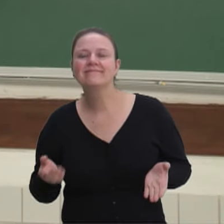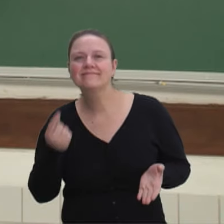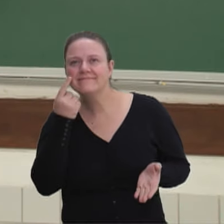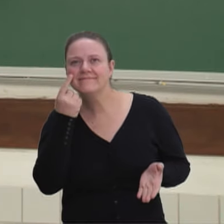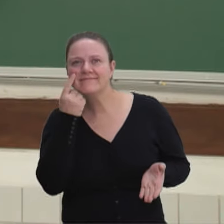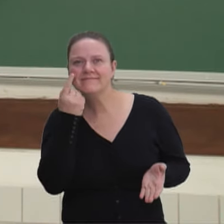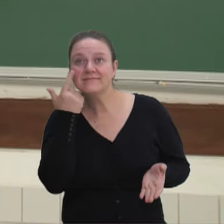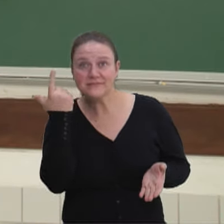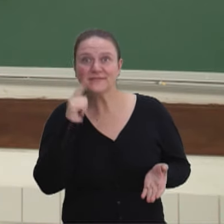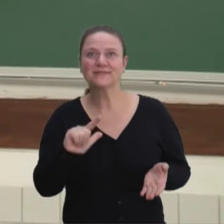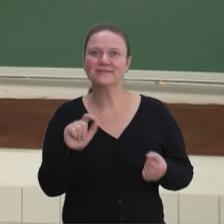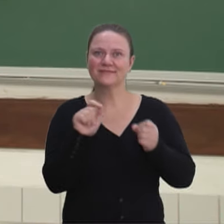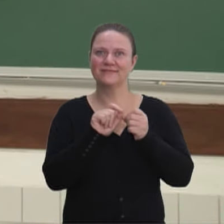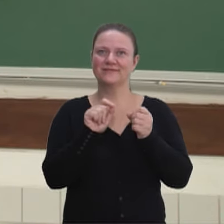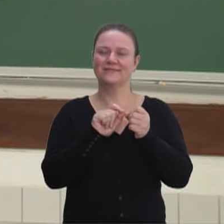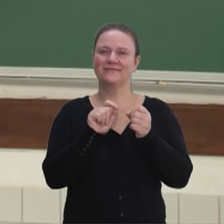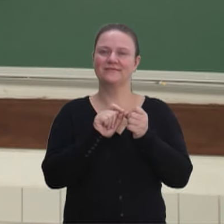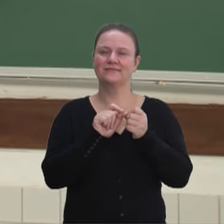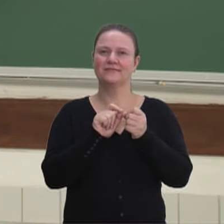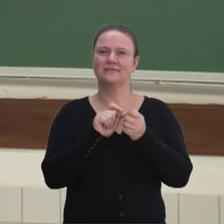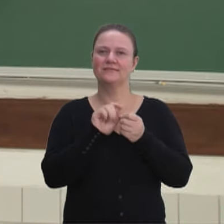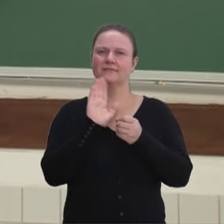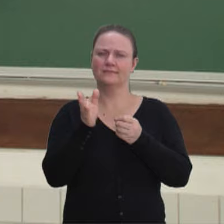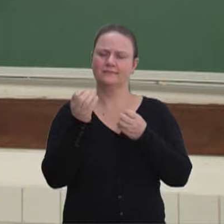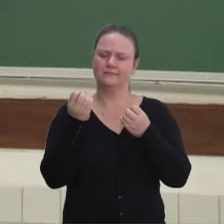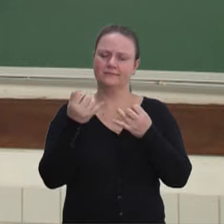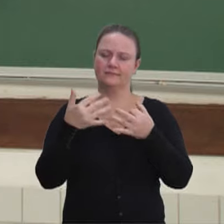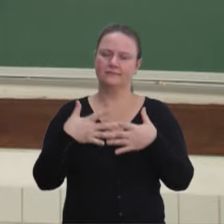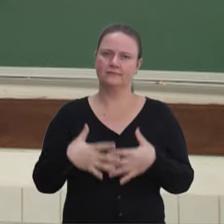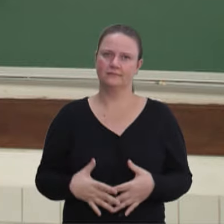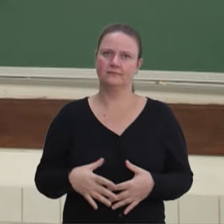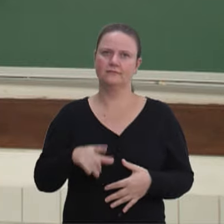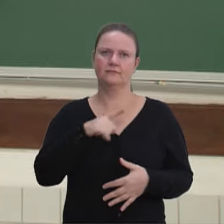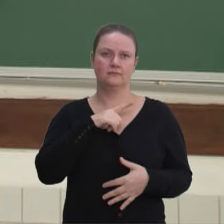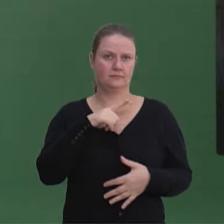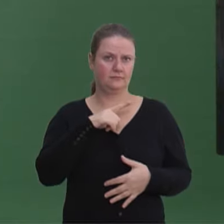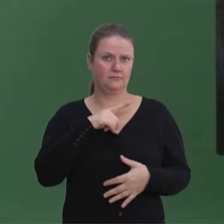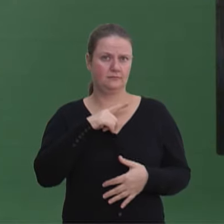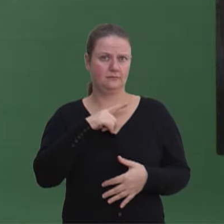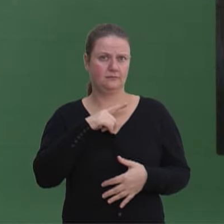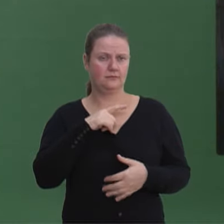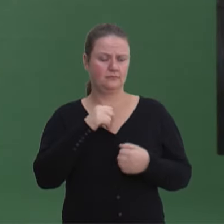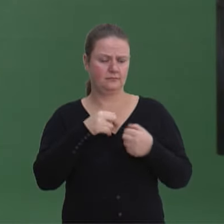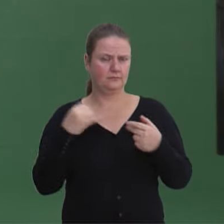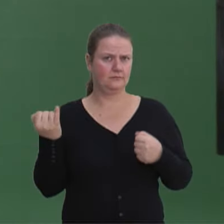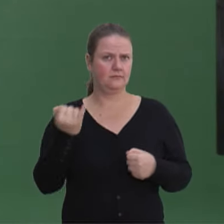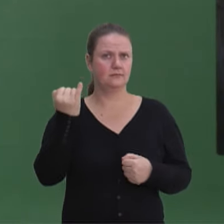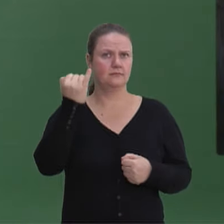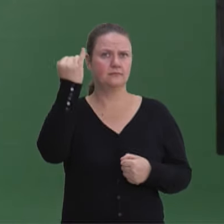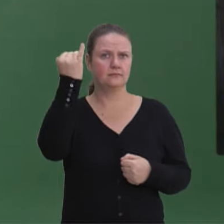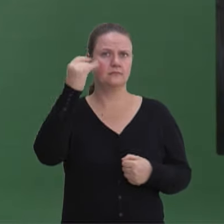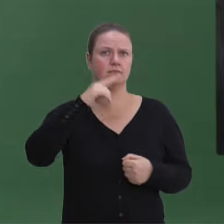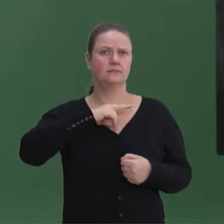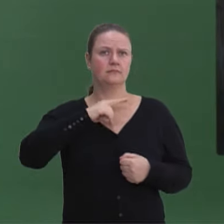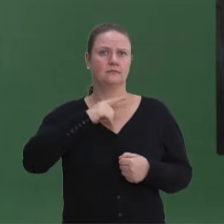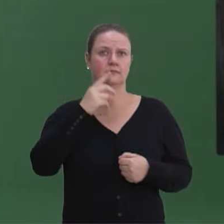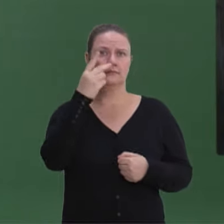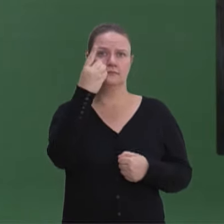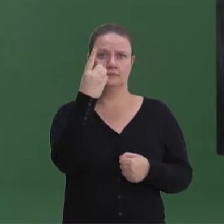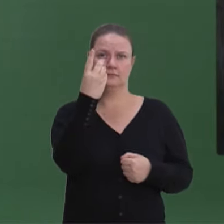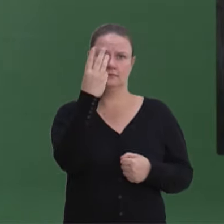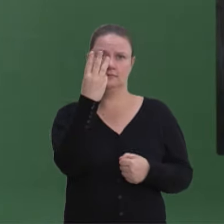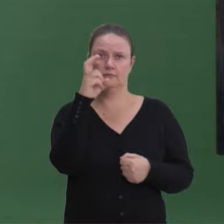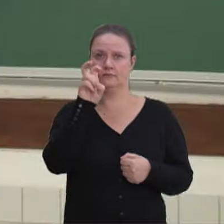Conseguiram? Então, como eu tinha falado, a questão tem uma informação muito importante. A gente tem lá os 135